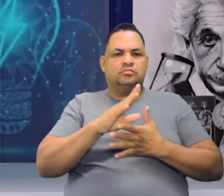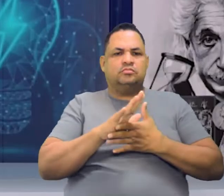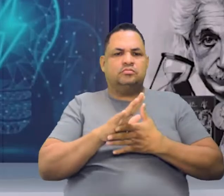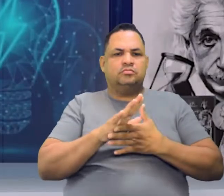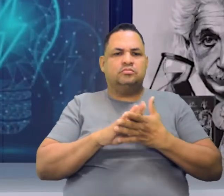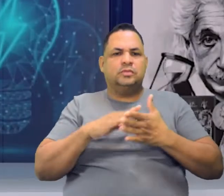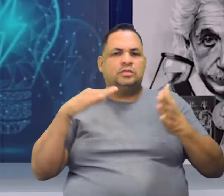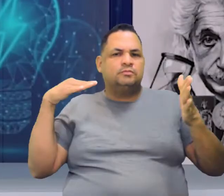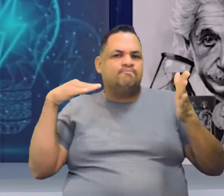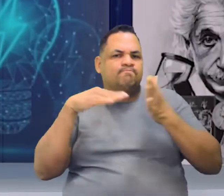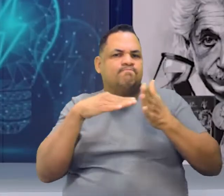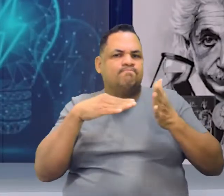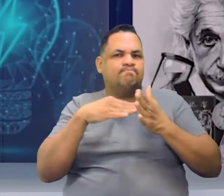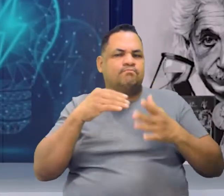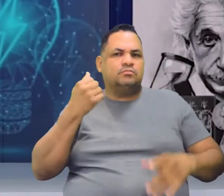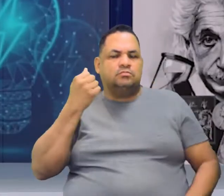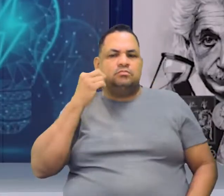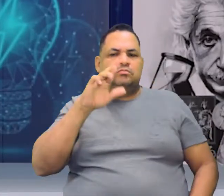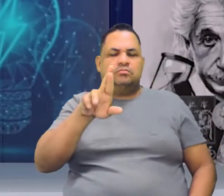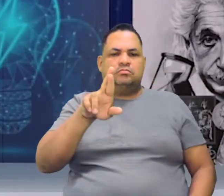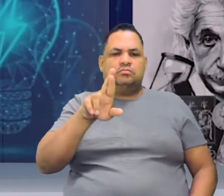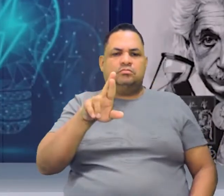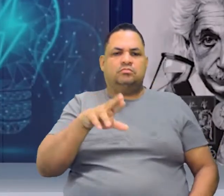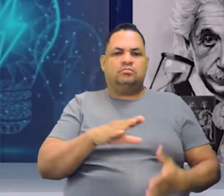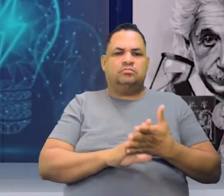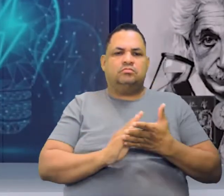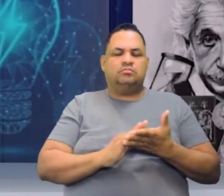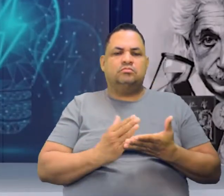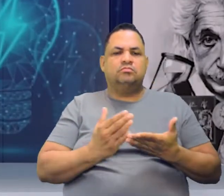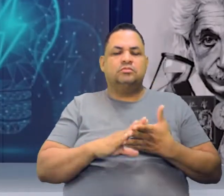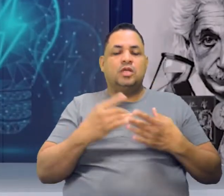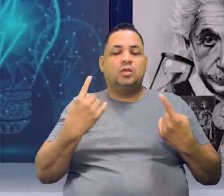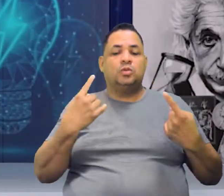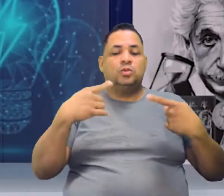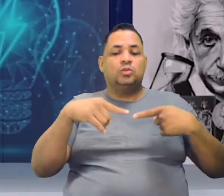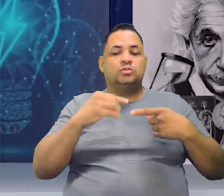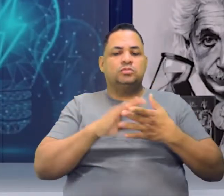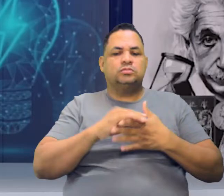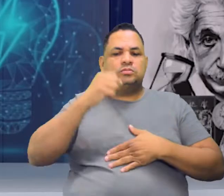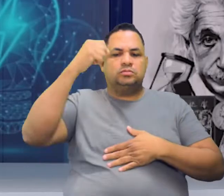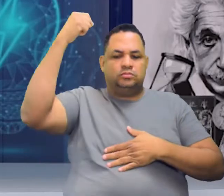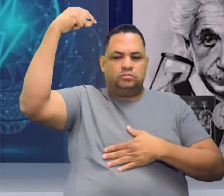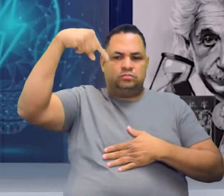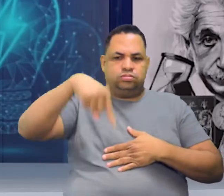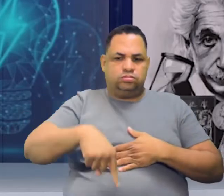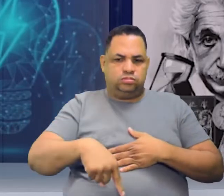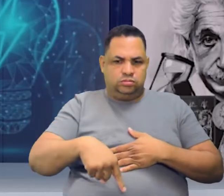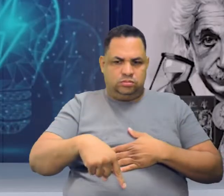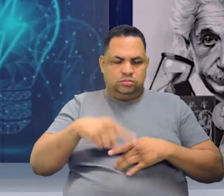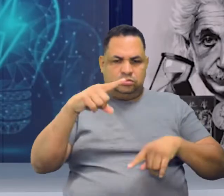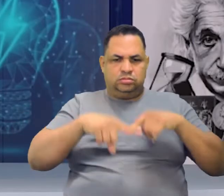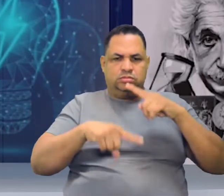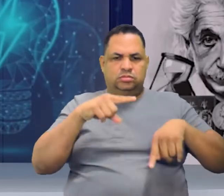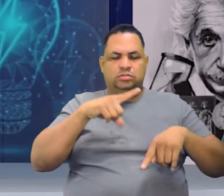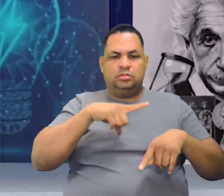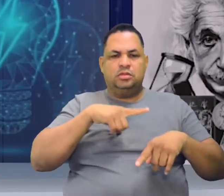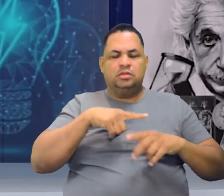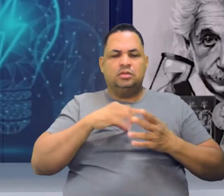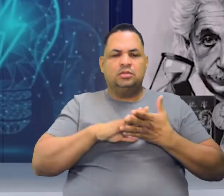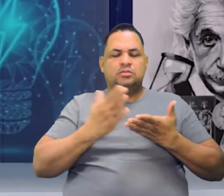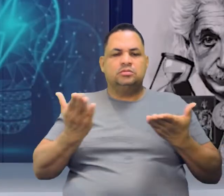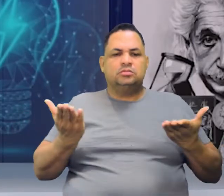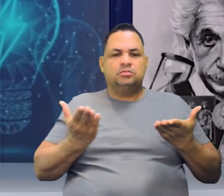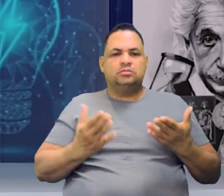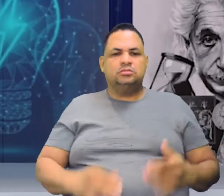do ar. Ela se opõe ao quê? Ao movimento de queda livre dos corpos. Então, a gente também tem as interações que se opõem